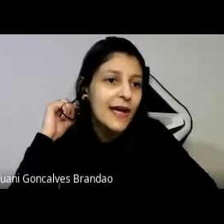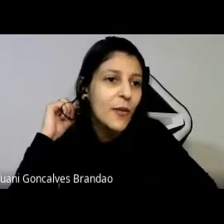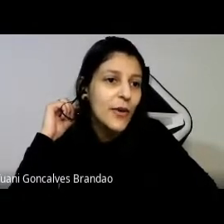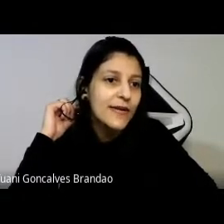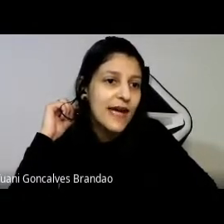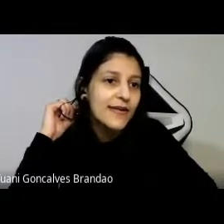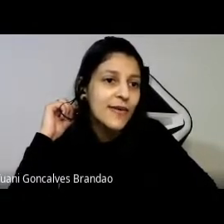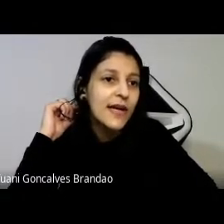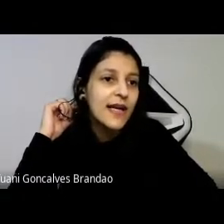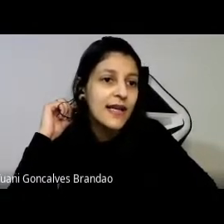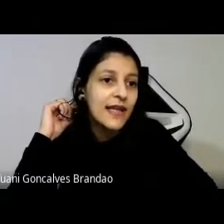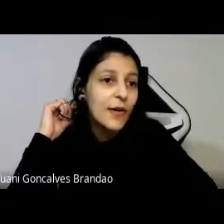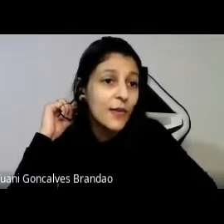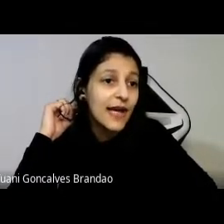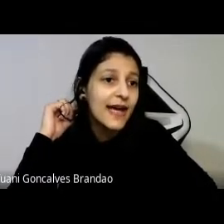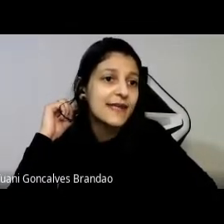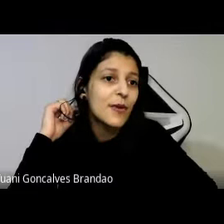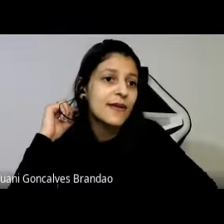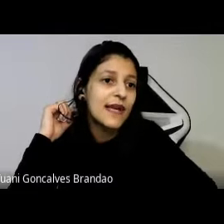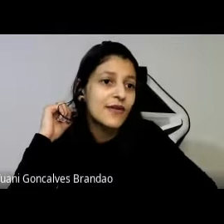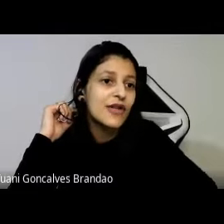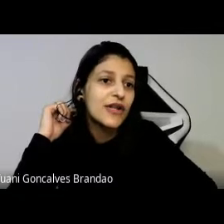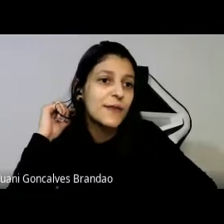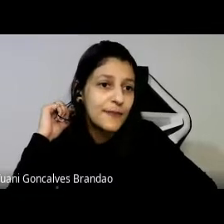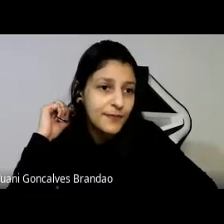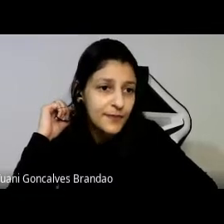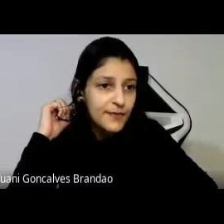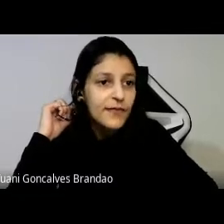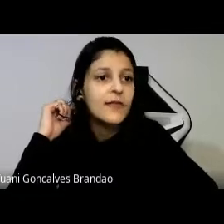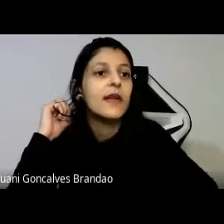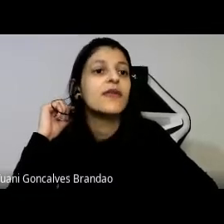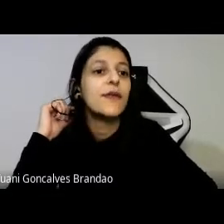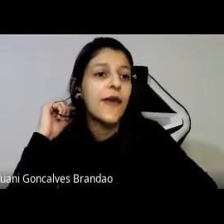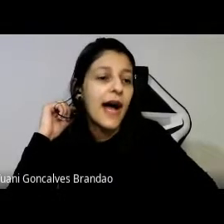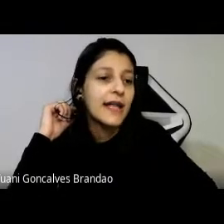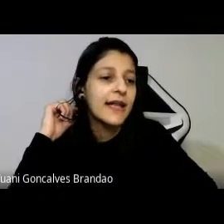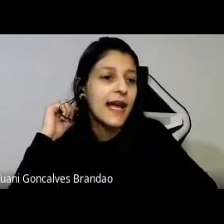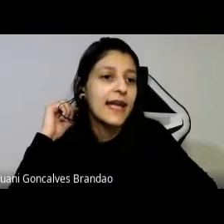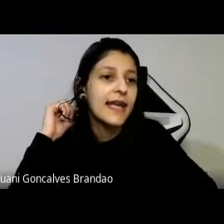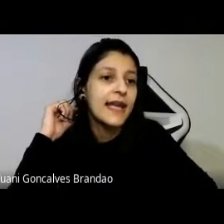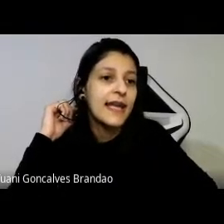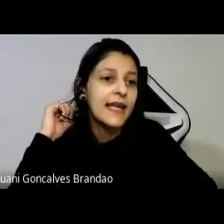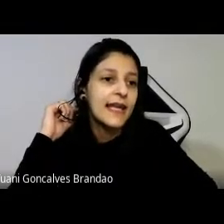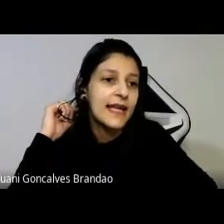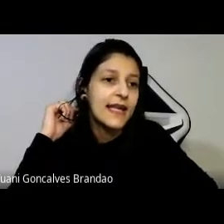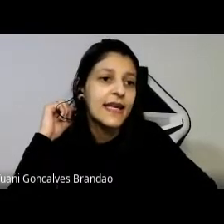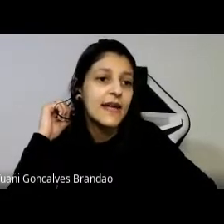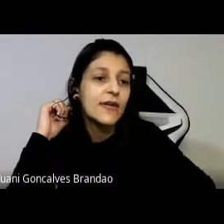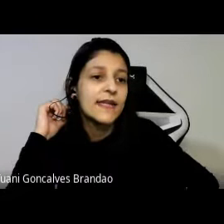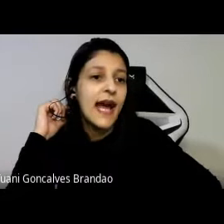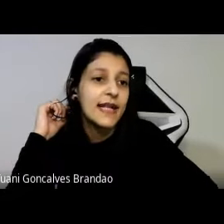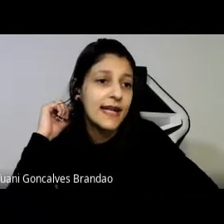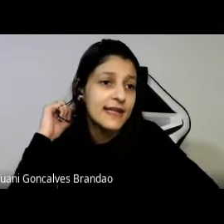né, o processo. Então, esse processo de fala, né,